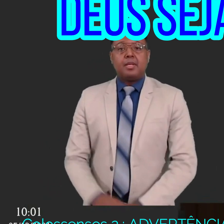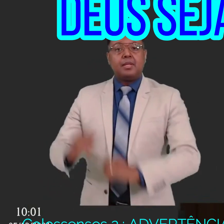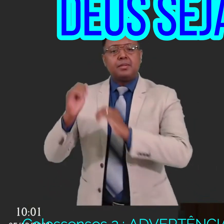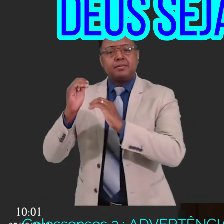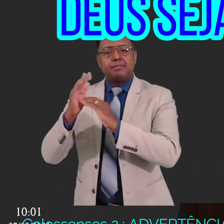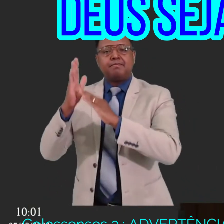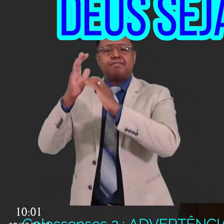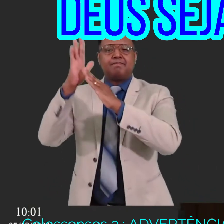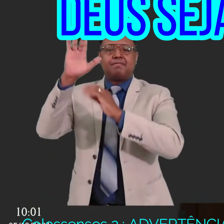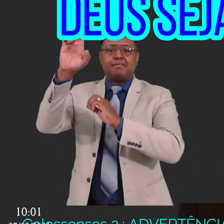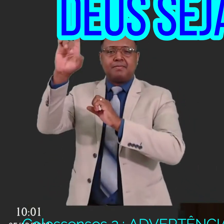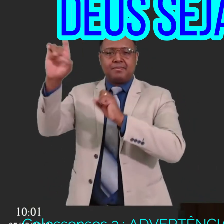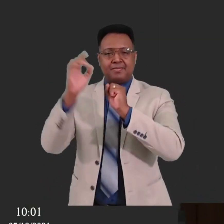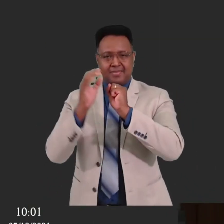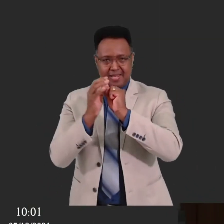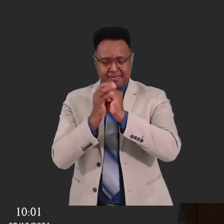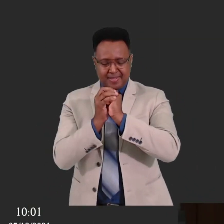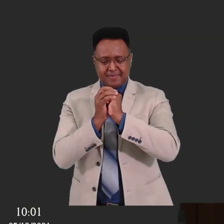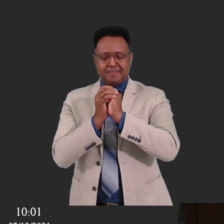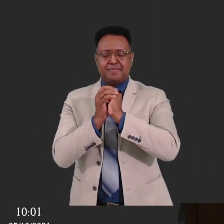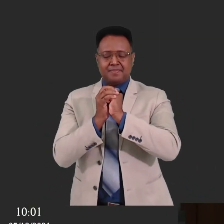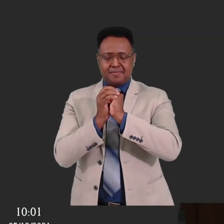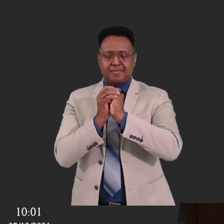Deus seja louvado.